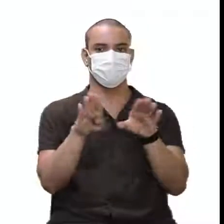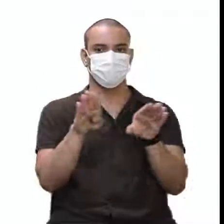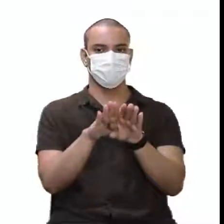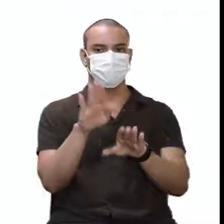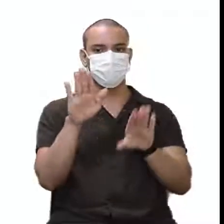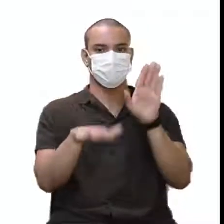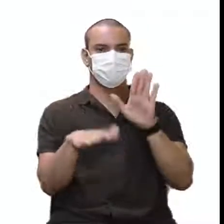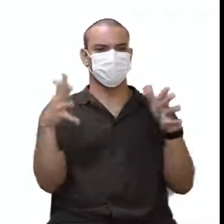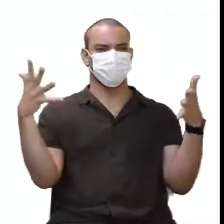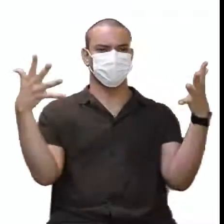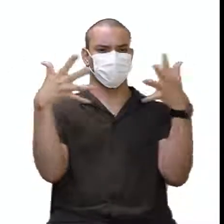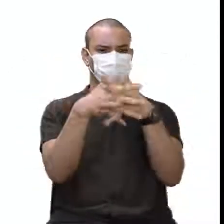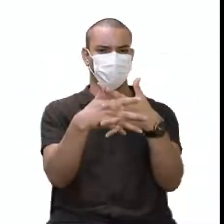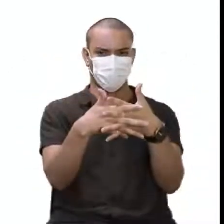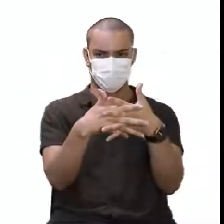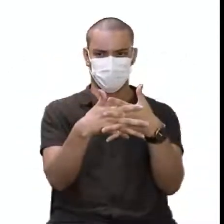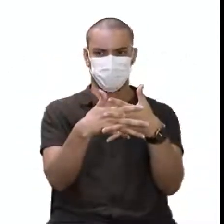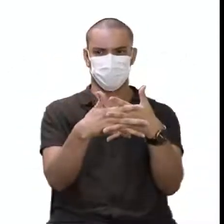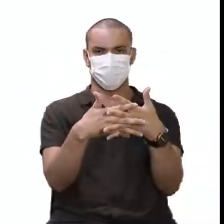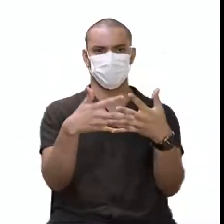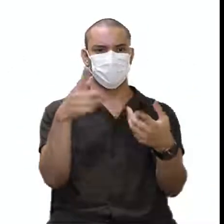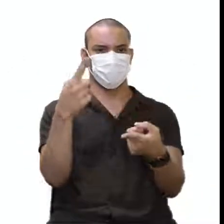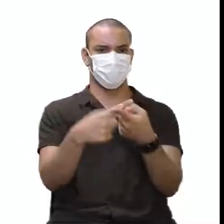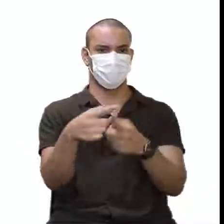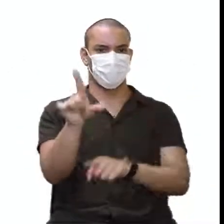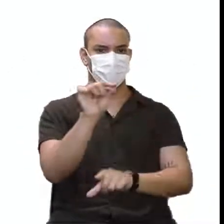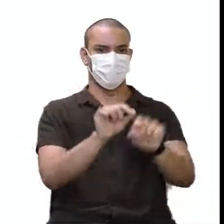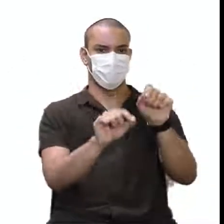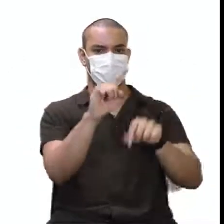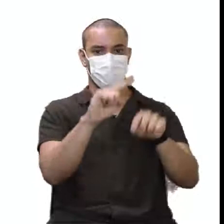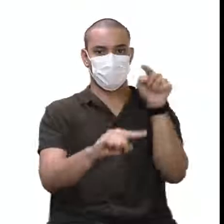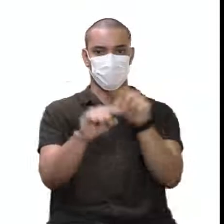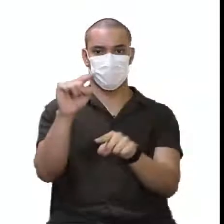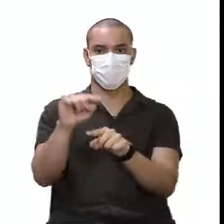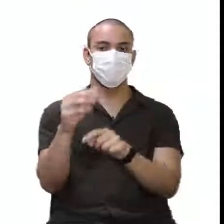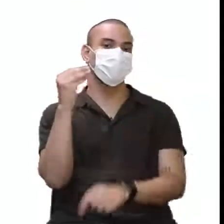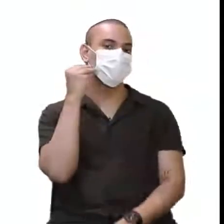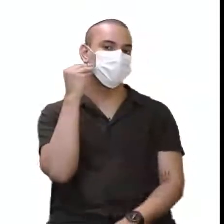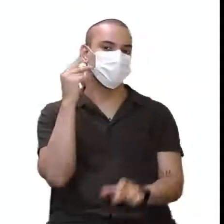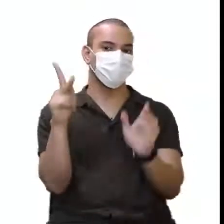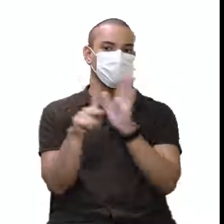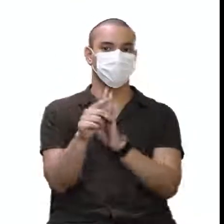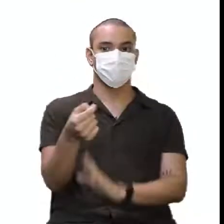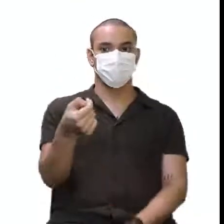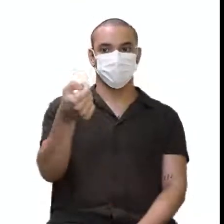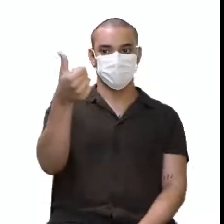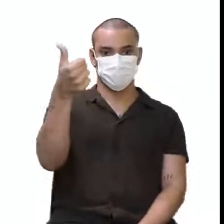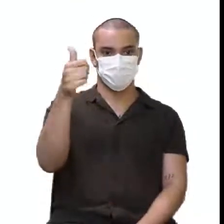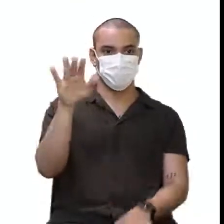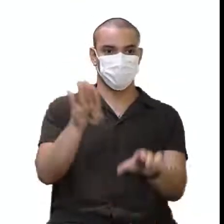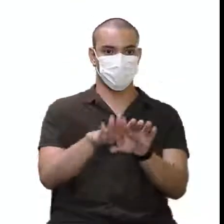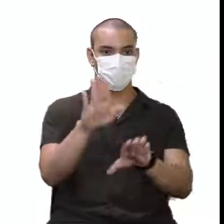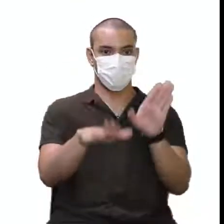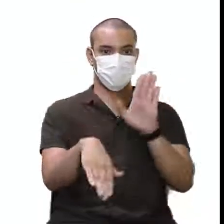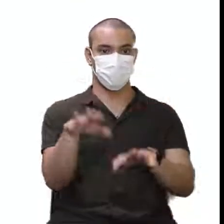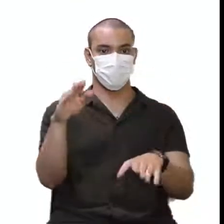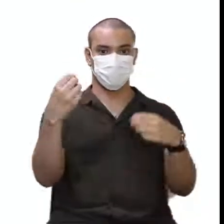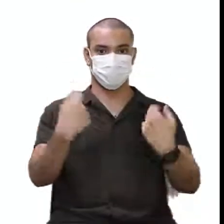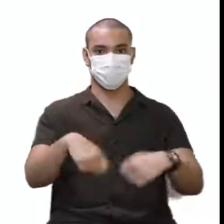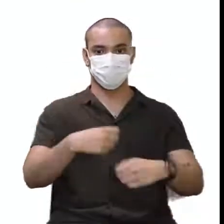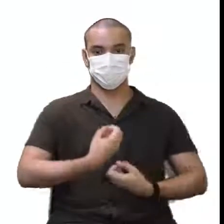e confusas, né? Pela escolha do material experimental, que era pouco adequado e muitas vezes